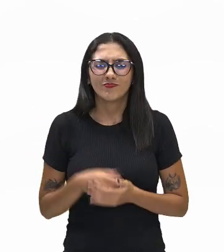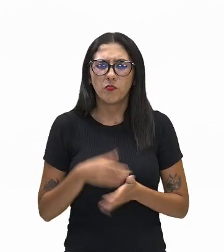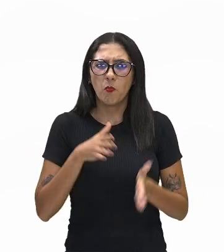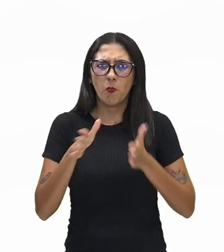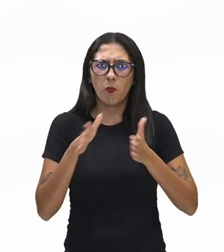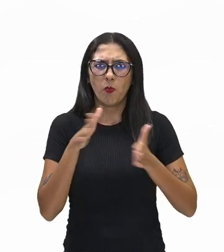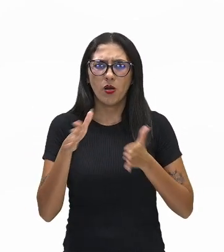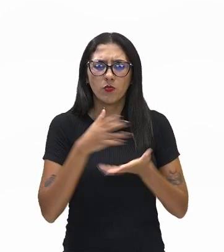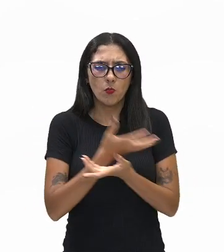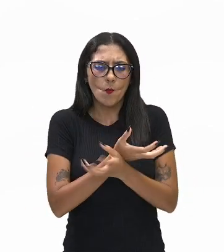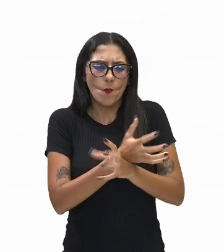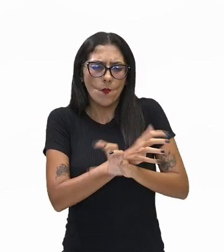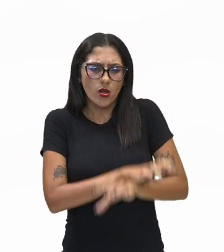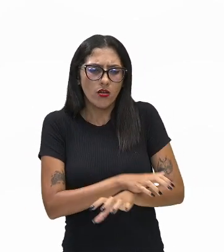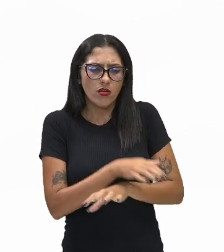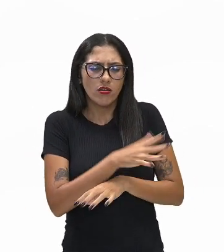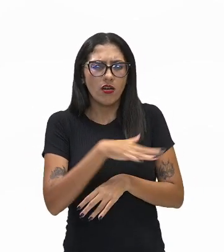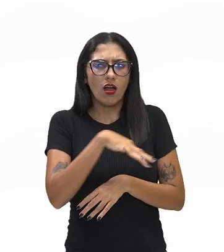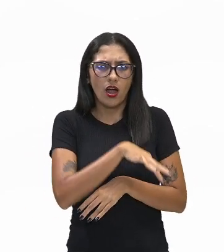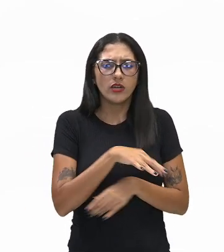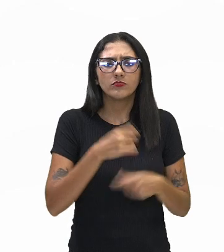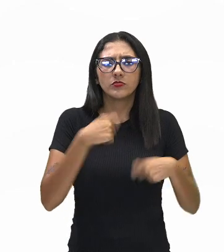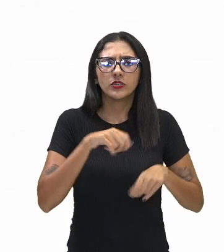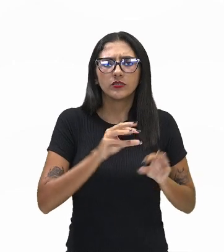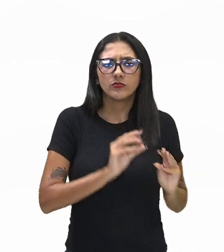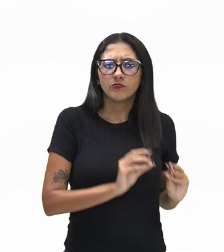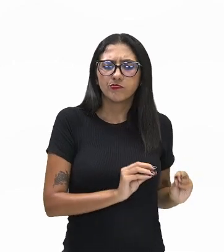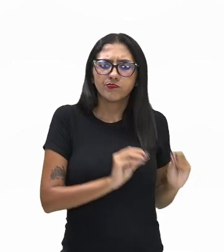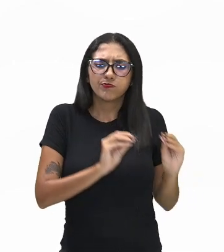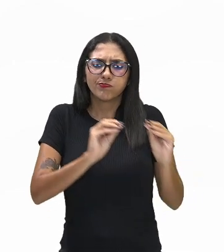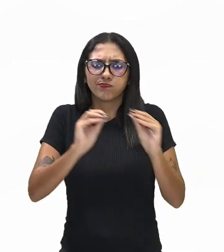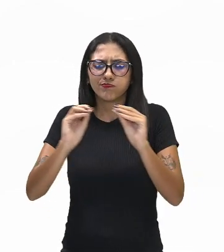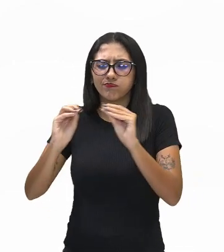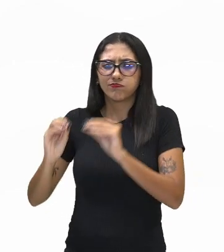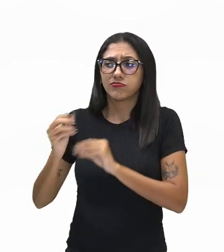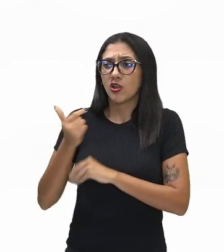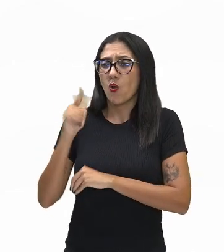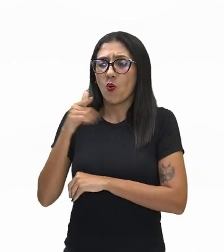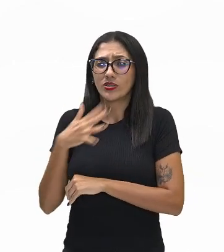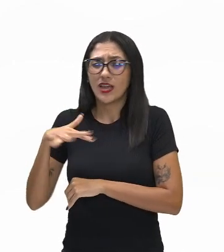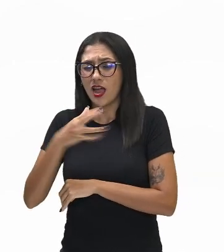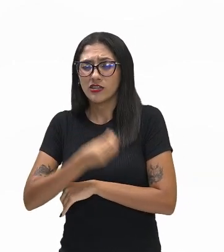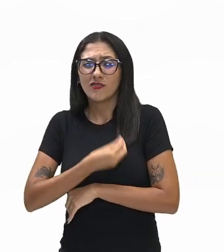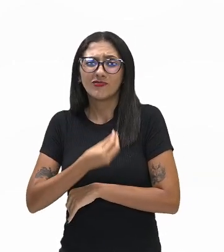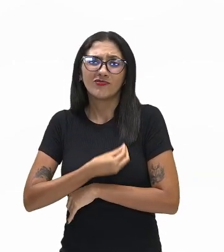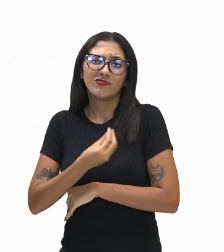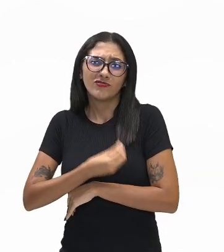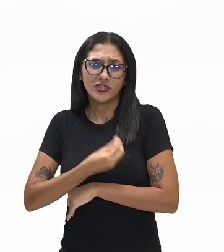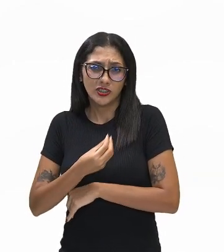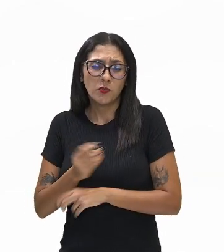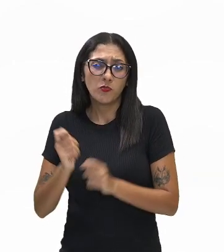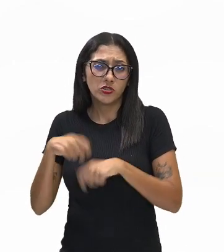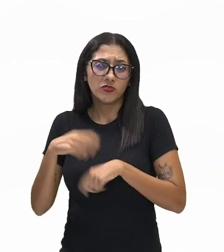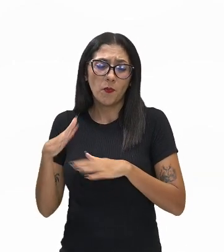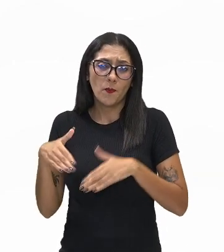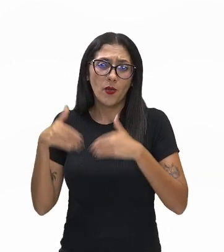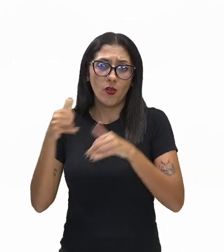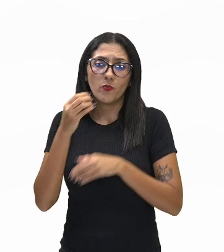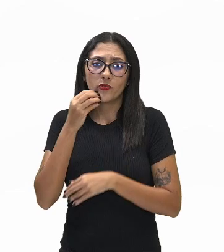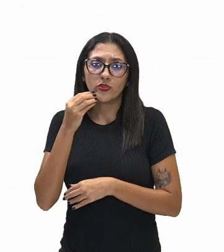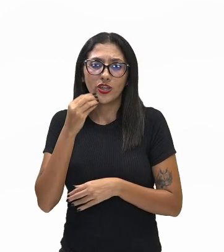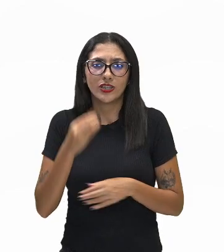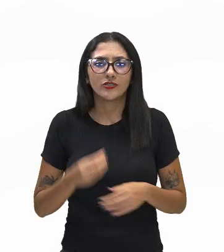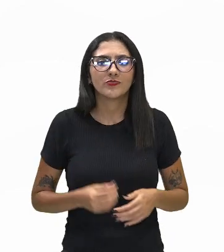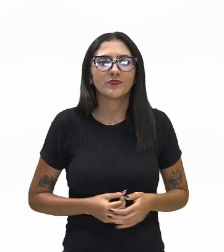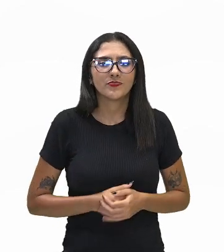precisa migrar na esperança de encontrar melhores condições para sobreviver. Graciliano Ramos é mestre